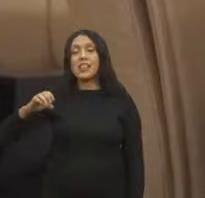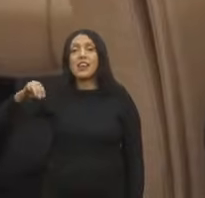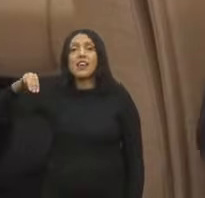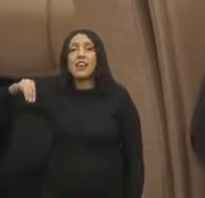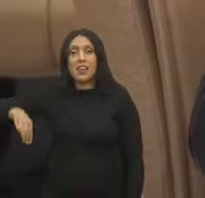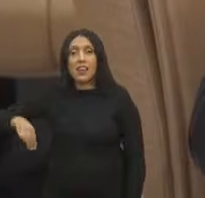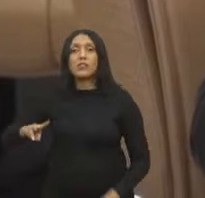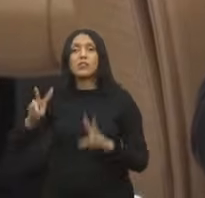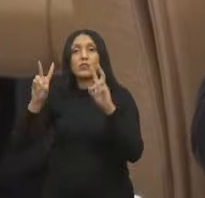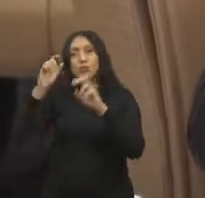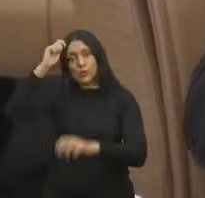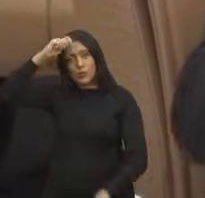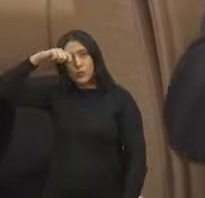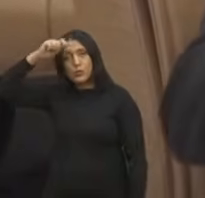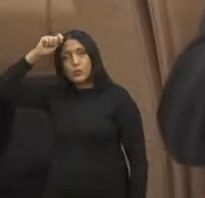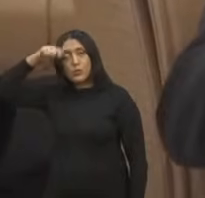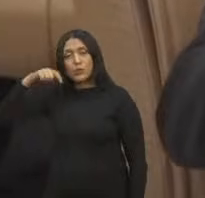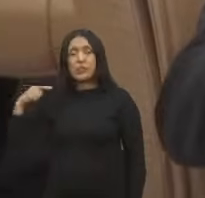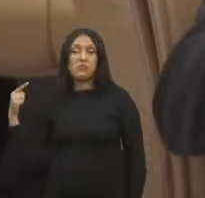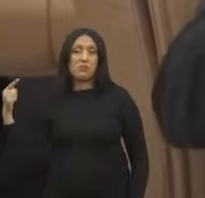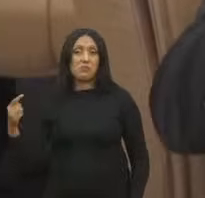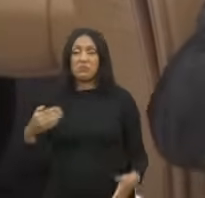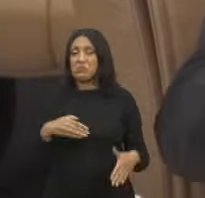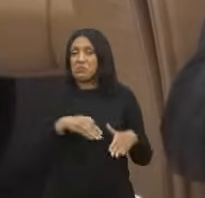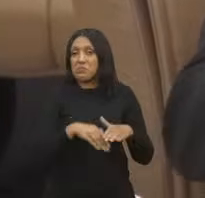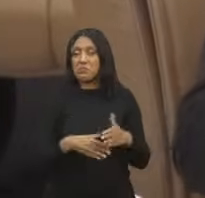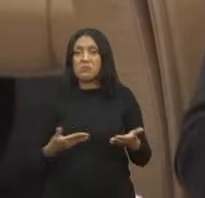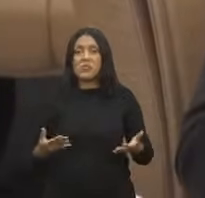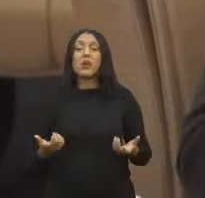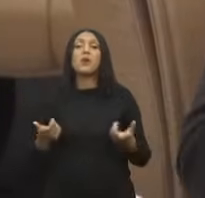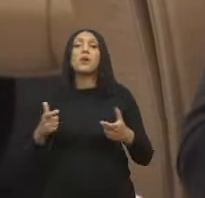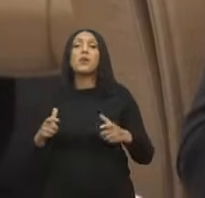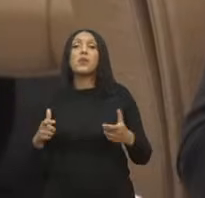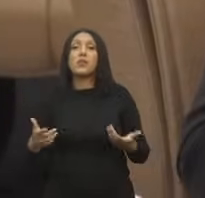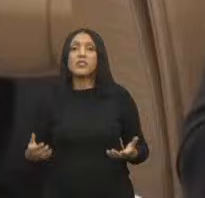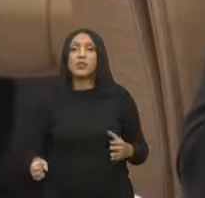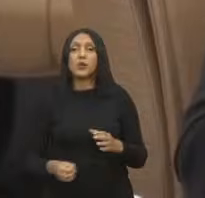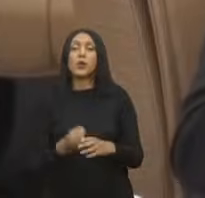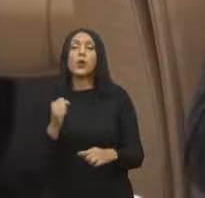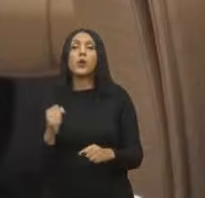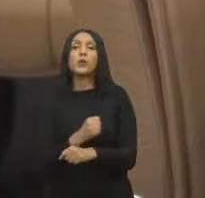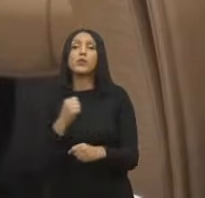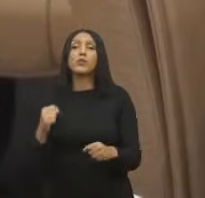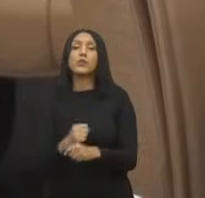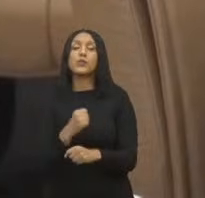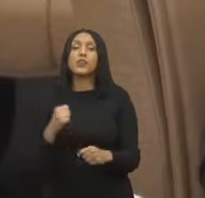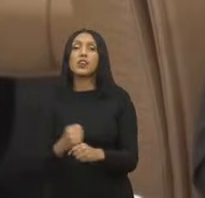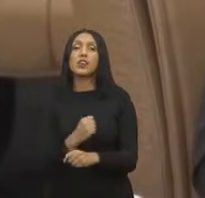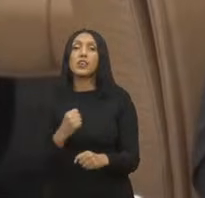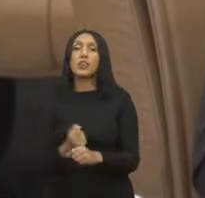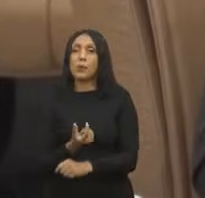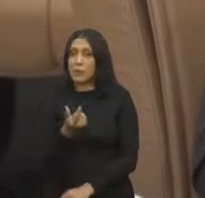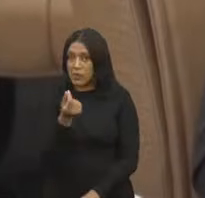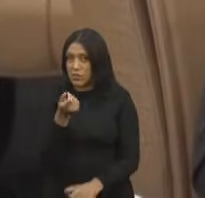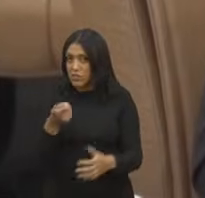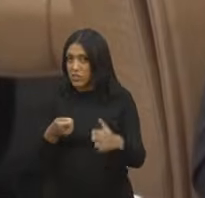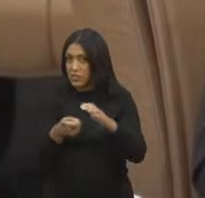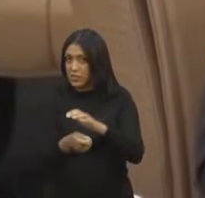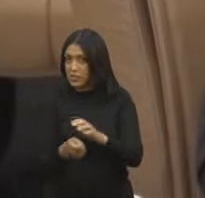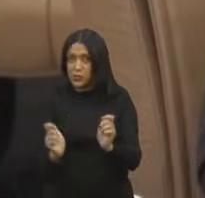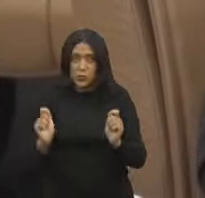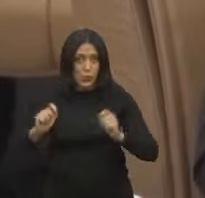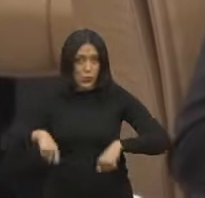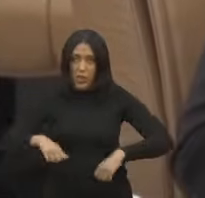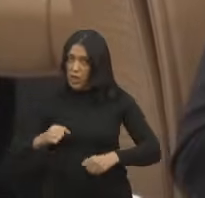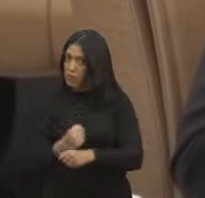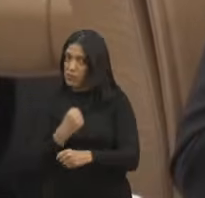dos carros, manutenção das armas, manutenção do prédio e a construção do próprio prédio. Esse era o momento da gente discutir. Essa é uma